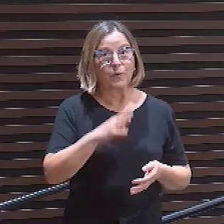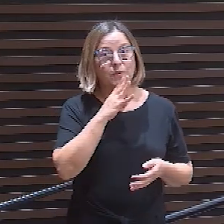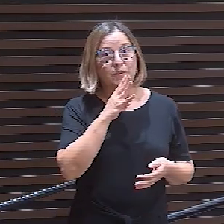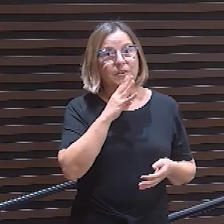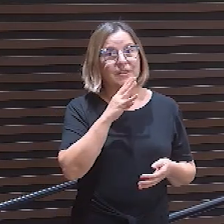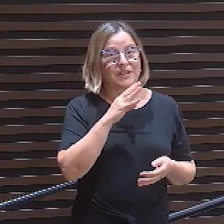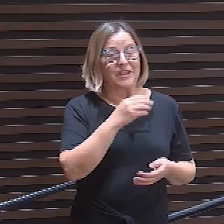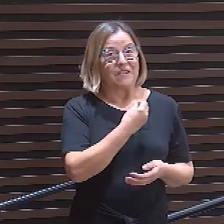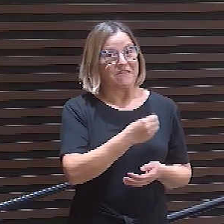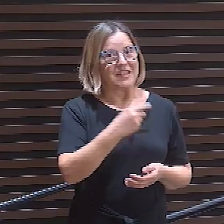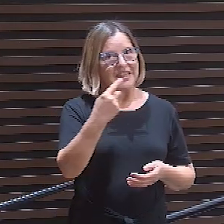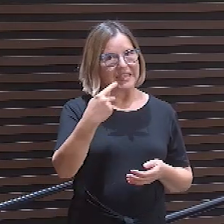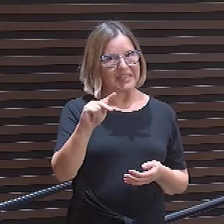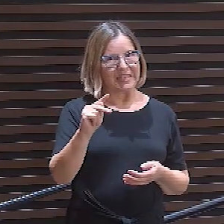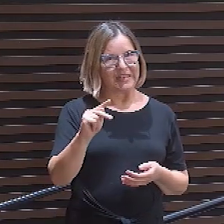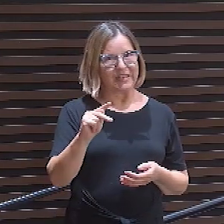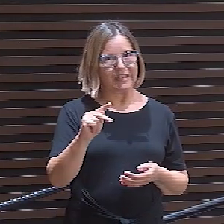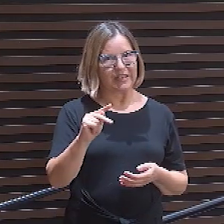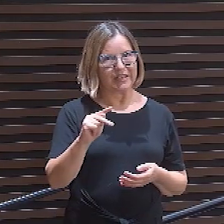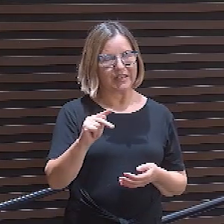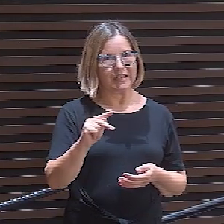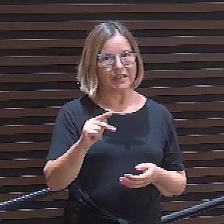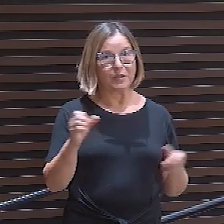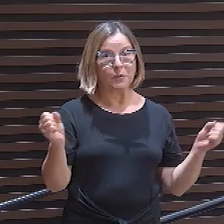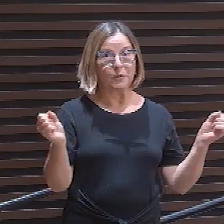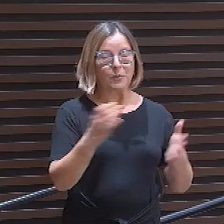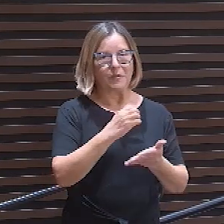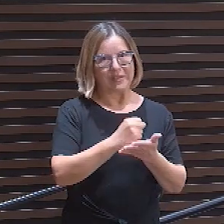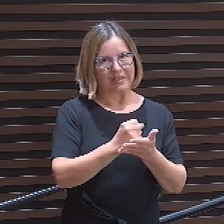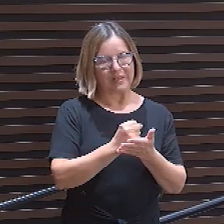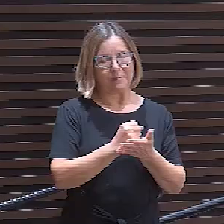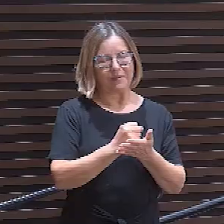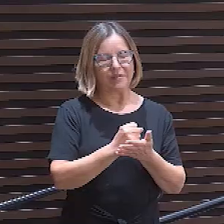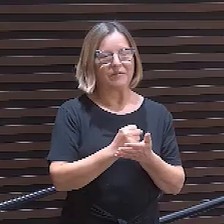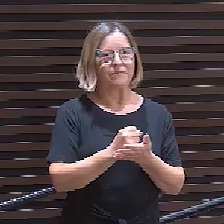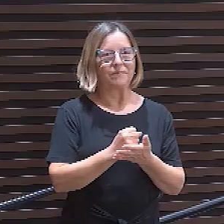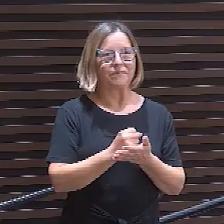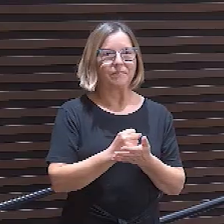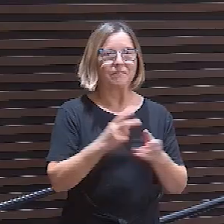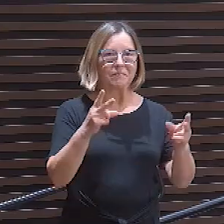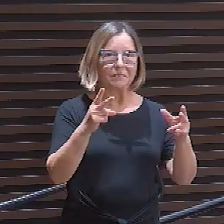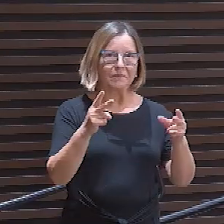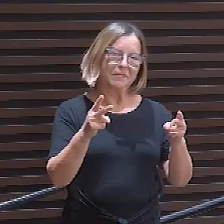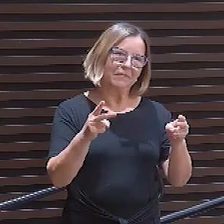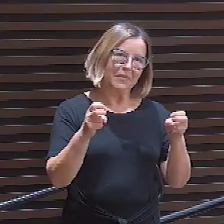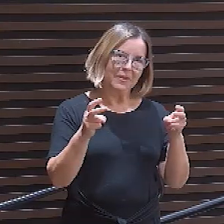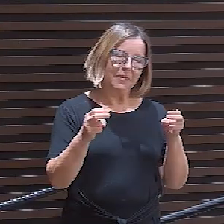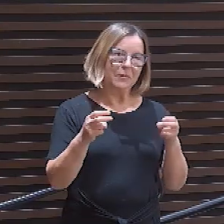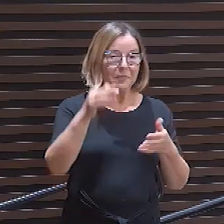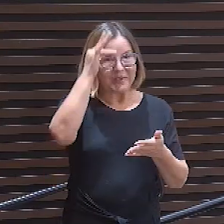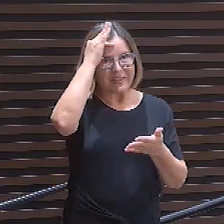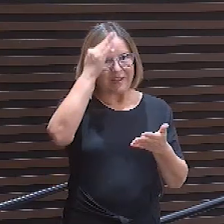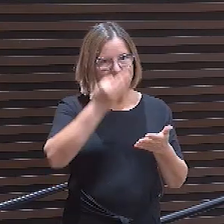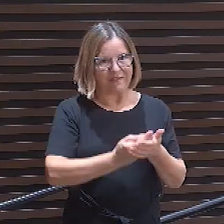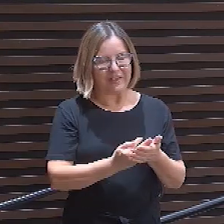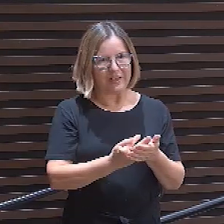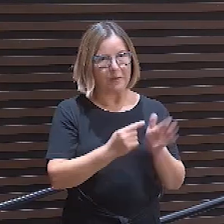vemos como a fé apontava diretamente para